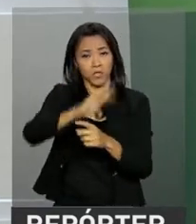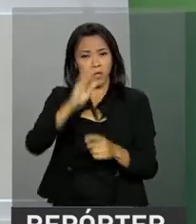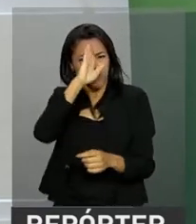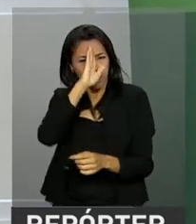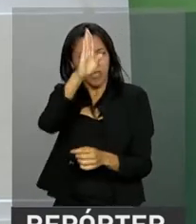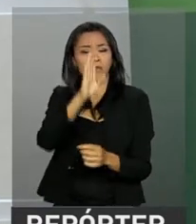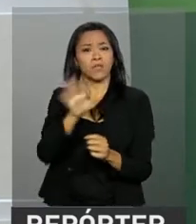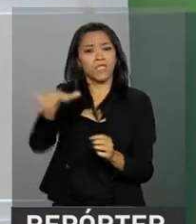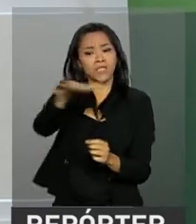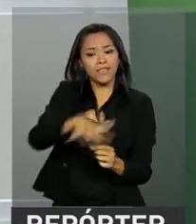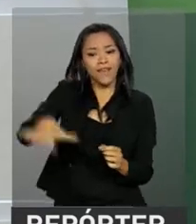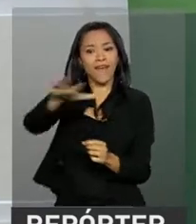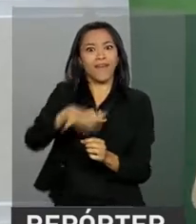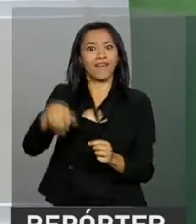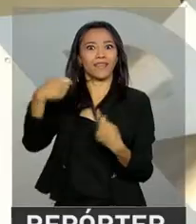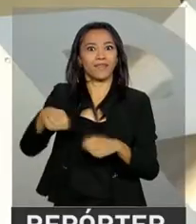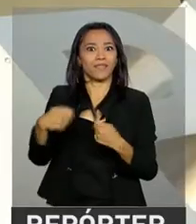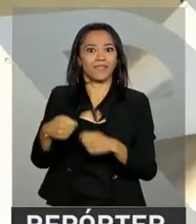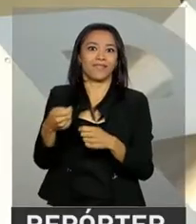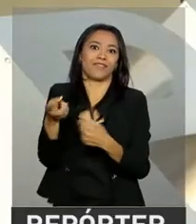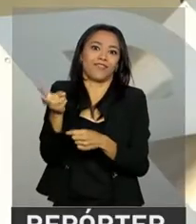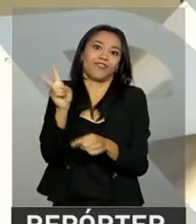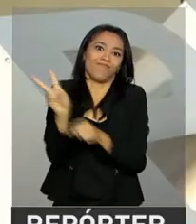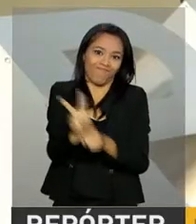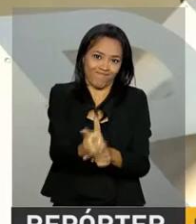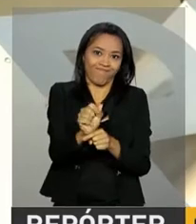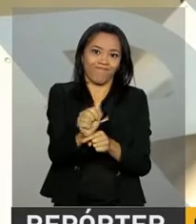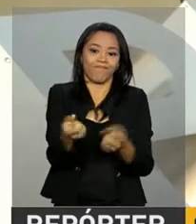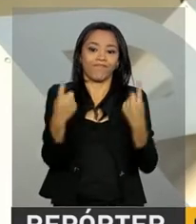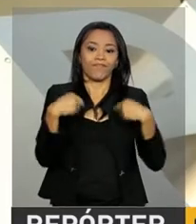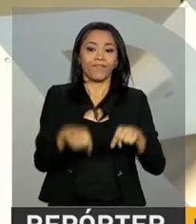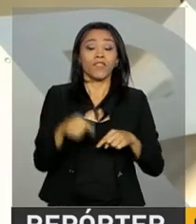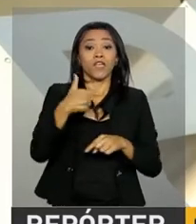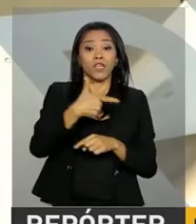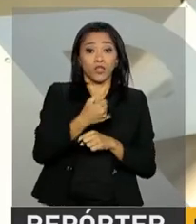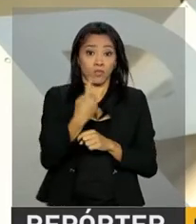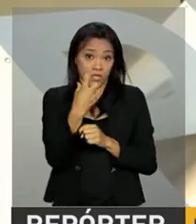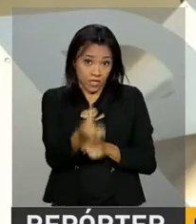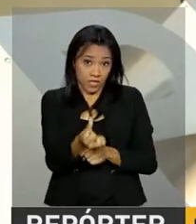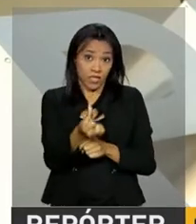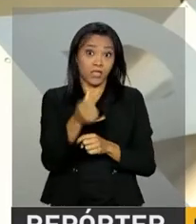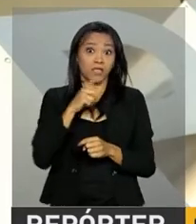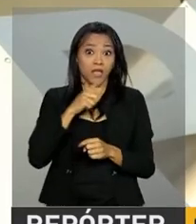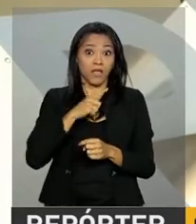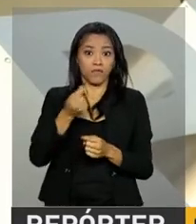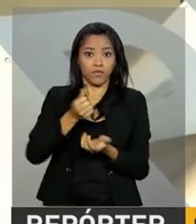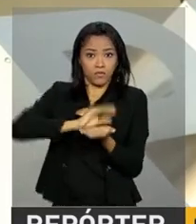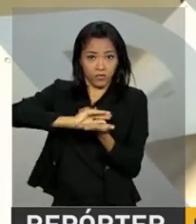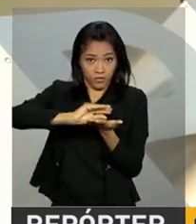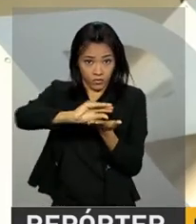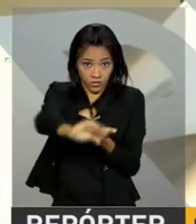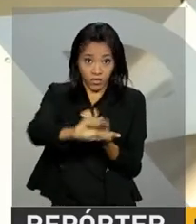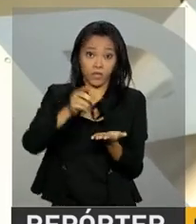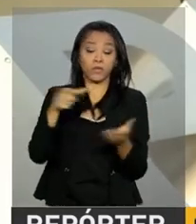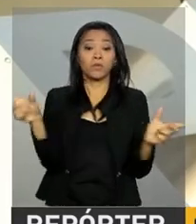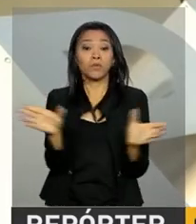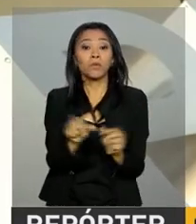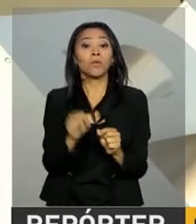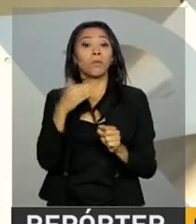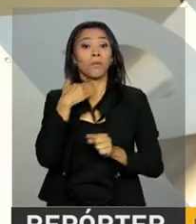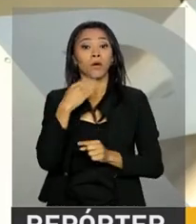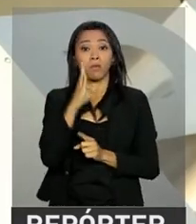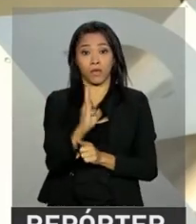com mais restrição ao crédito em 2016 ganharam destaque os desembolsos do programa bnds